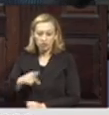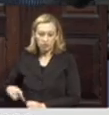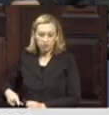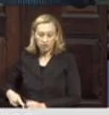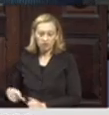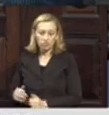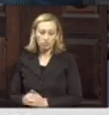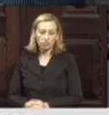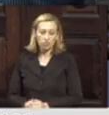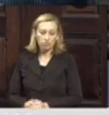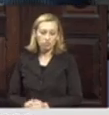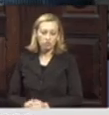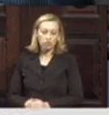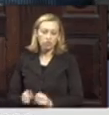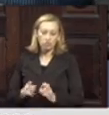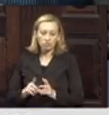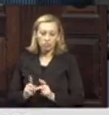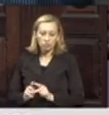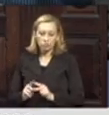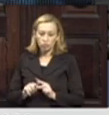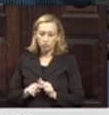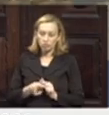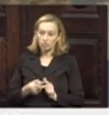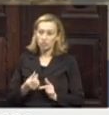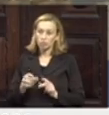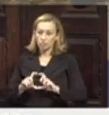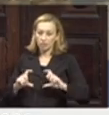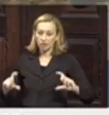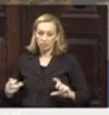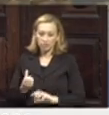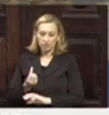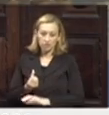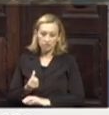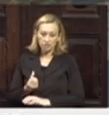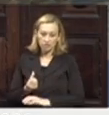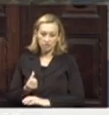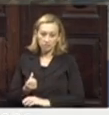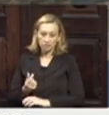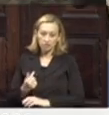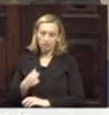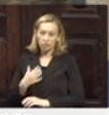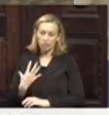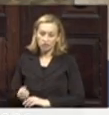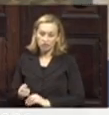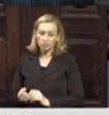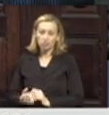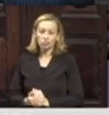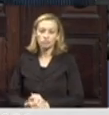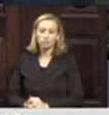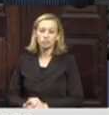Presidente, parecer favorável. Pela Comissão de Orçamento, Finanças, Fiscalização Financeira e Controle,